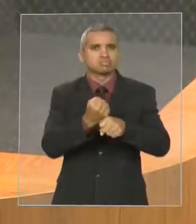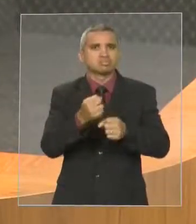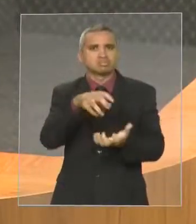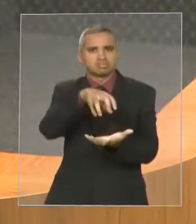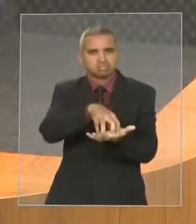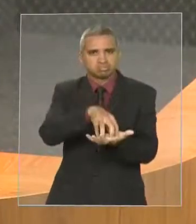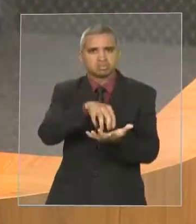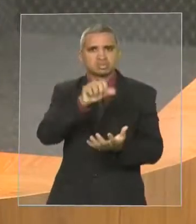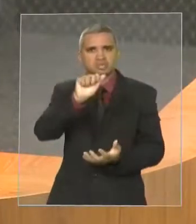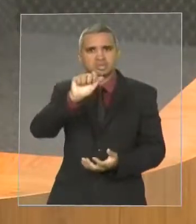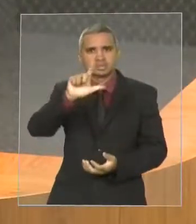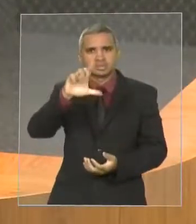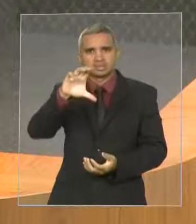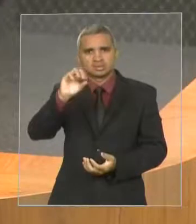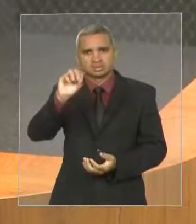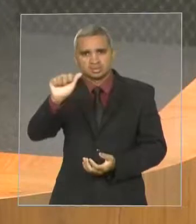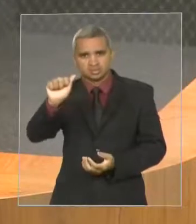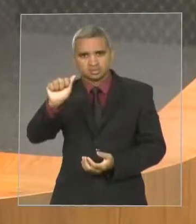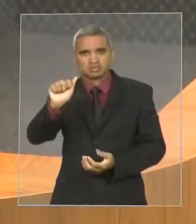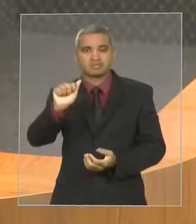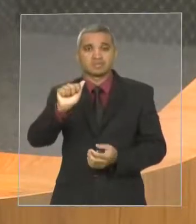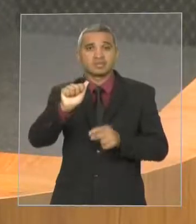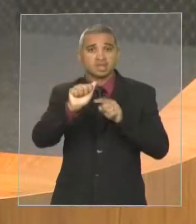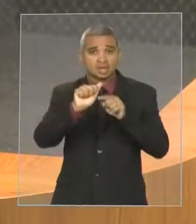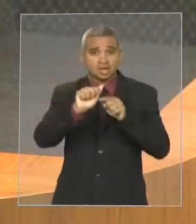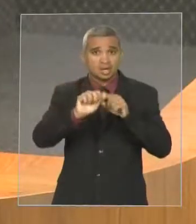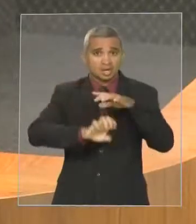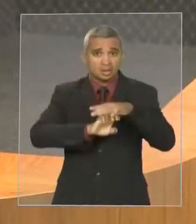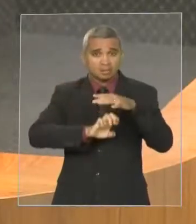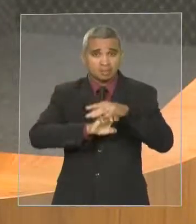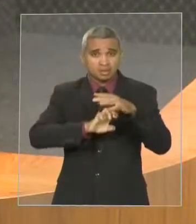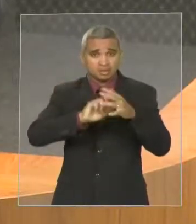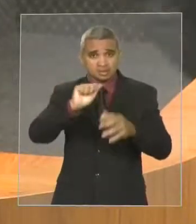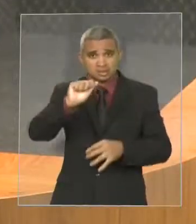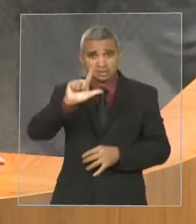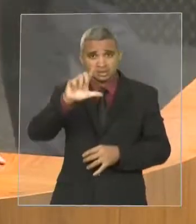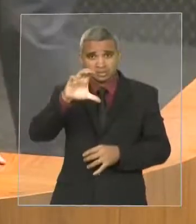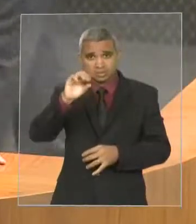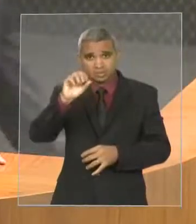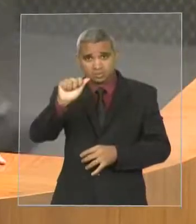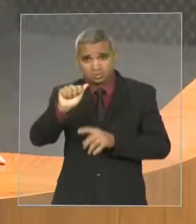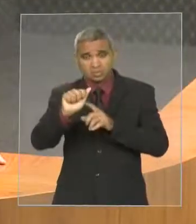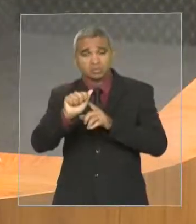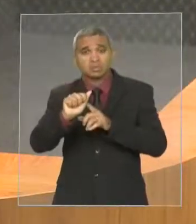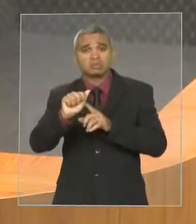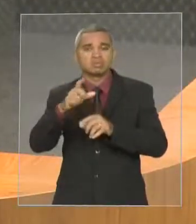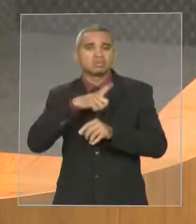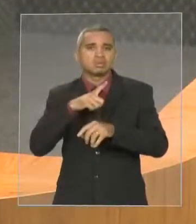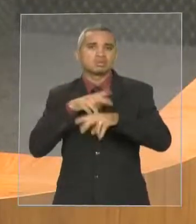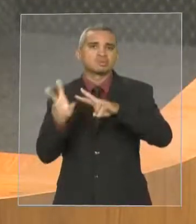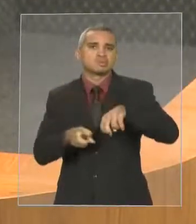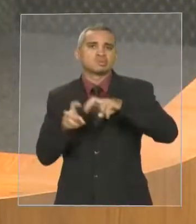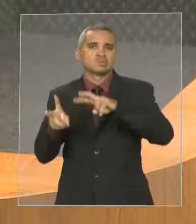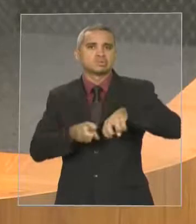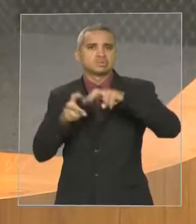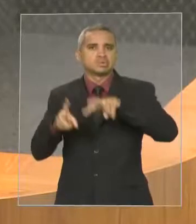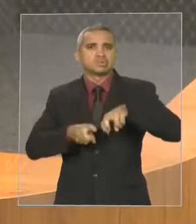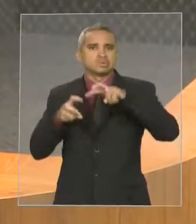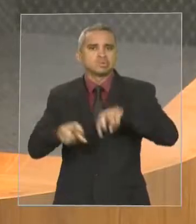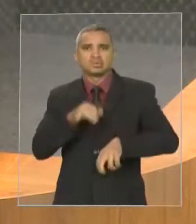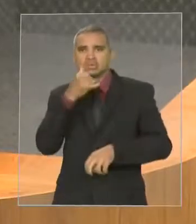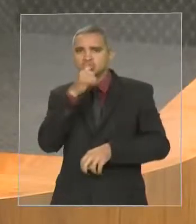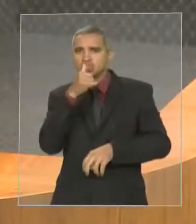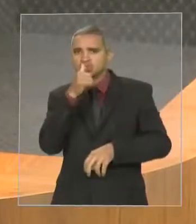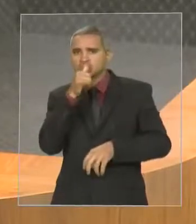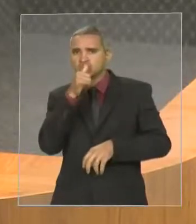determinado momento, 2 vezes mais a energia que todo o Estado do Maranhão junto consumia. Pagava energia 1/5